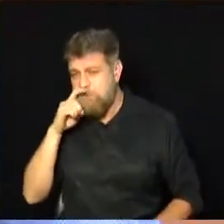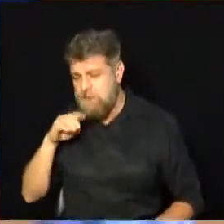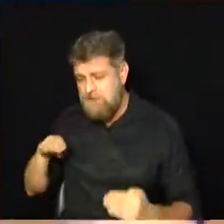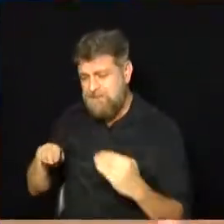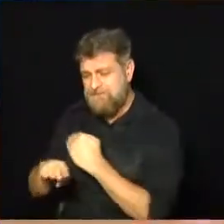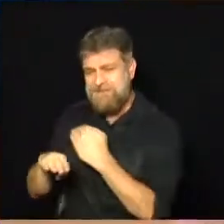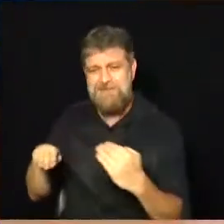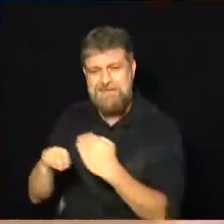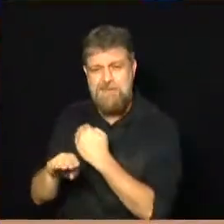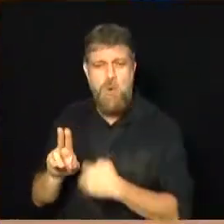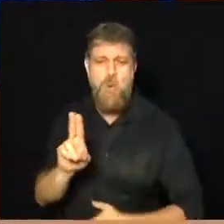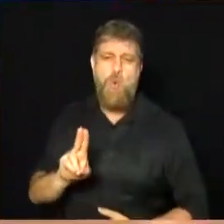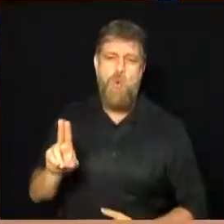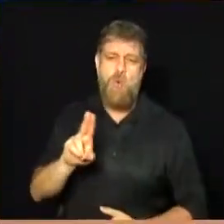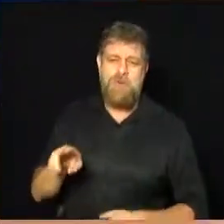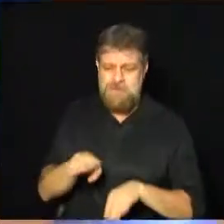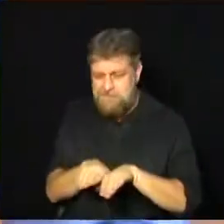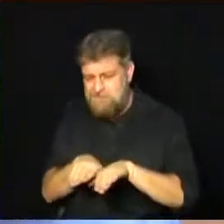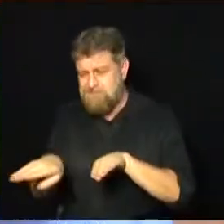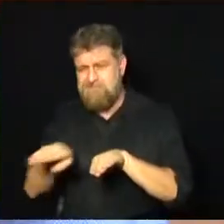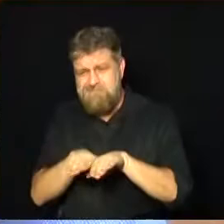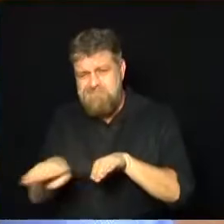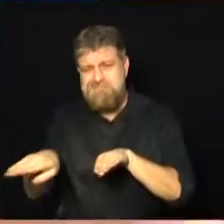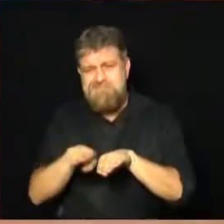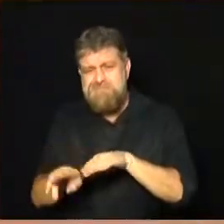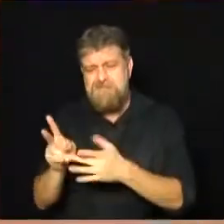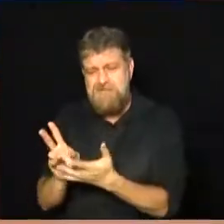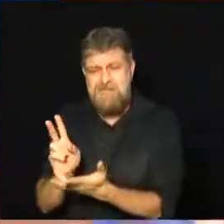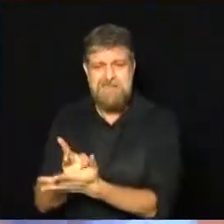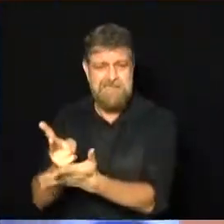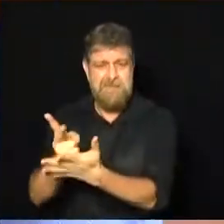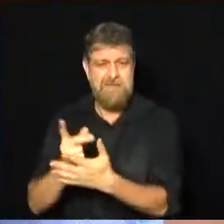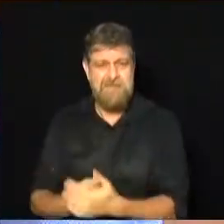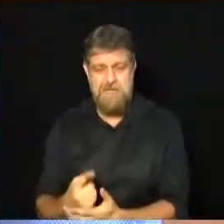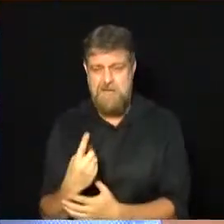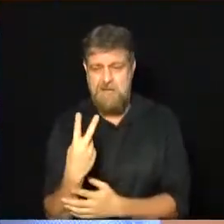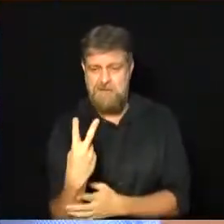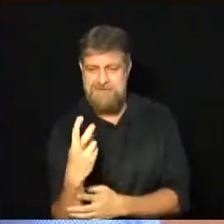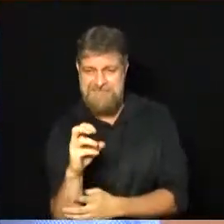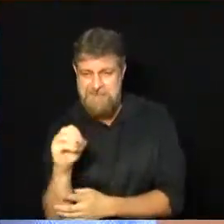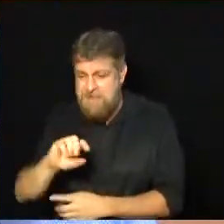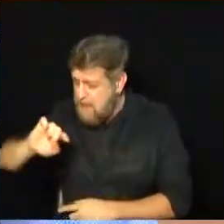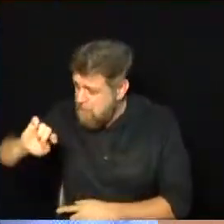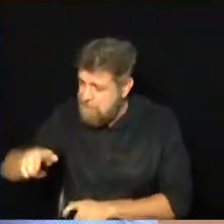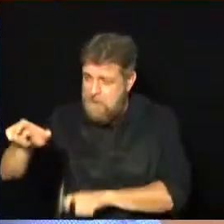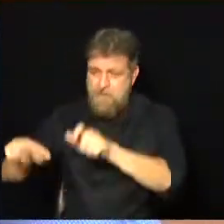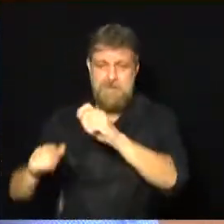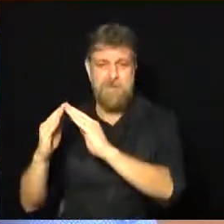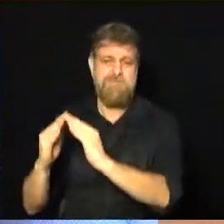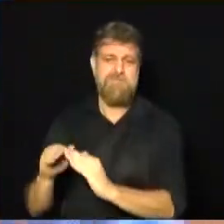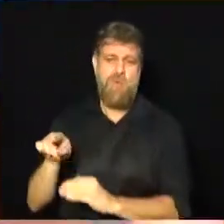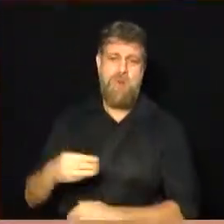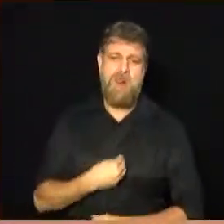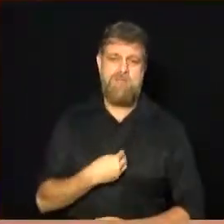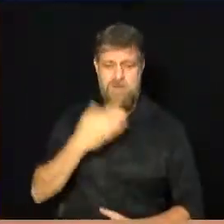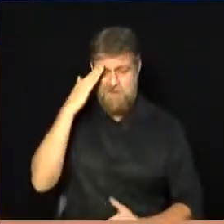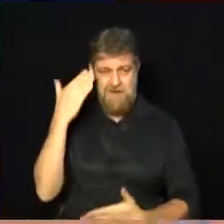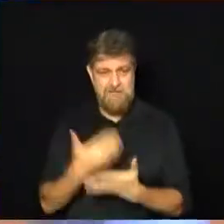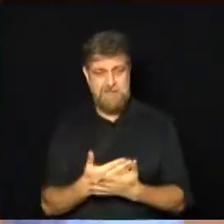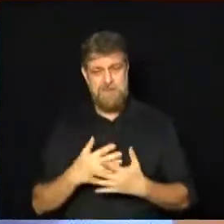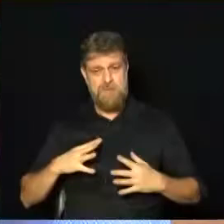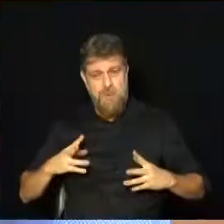aquela entrada e saída para o distrito, que são mais de 250 mil pessoas? Acredito eu, com todos